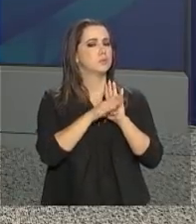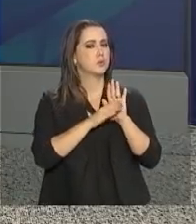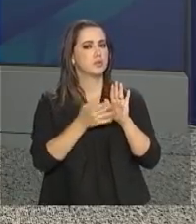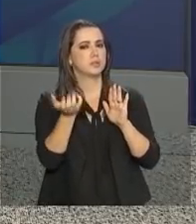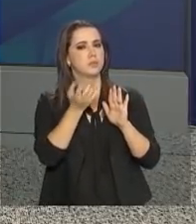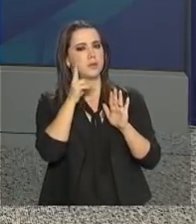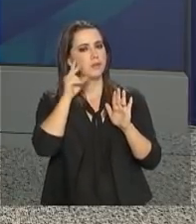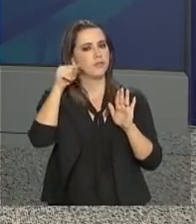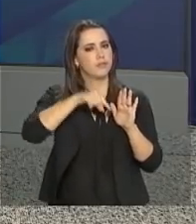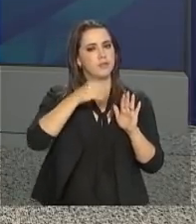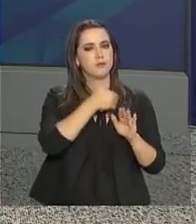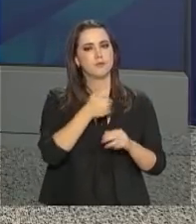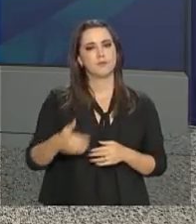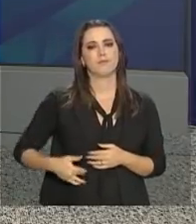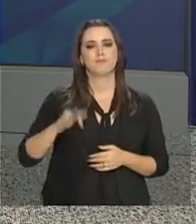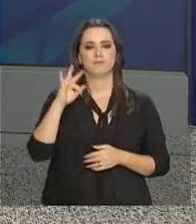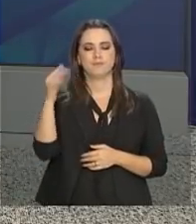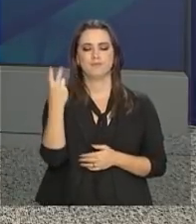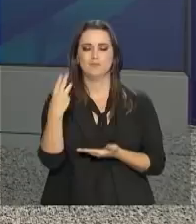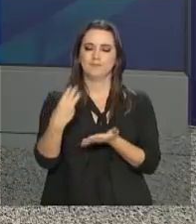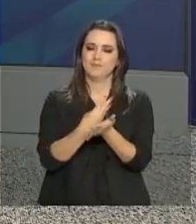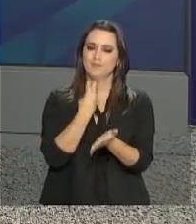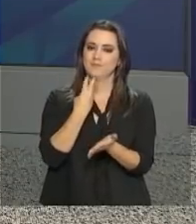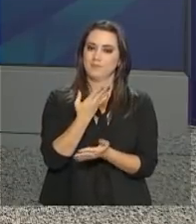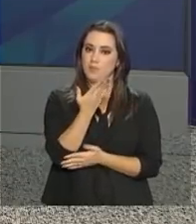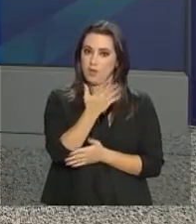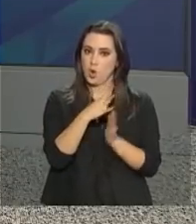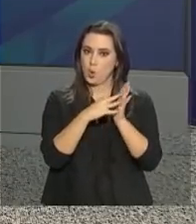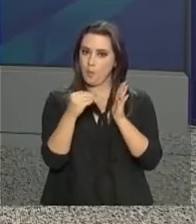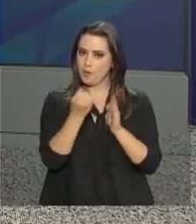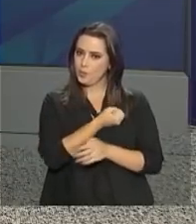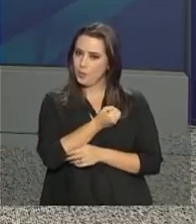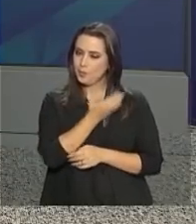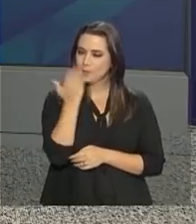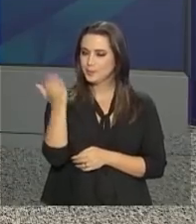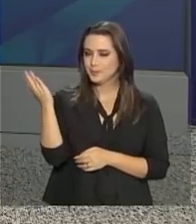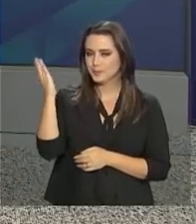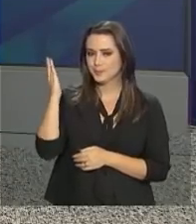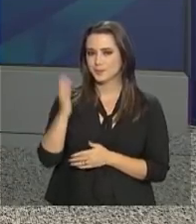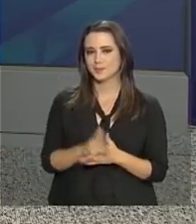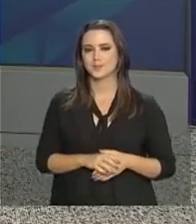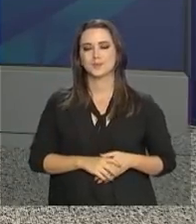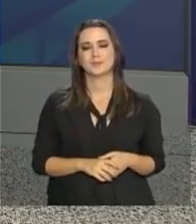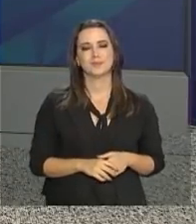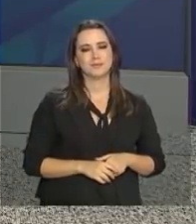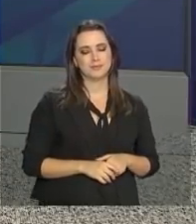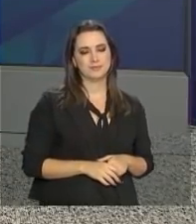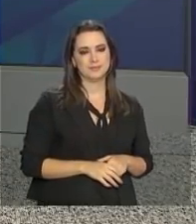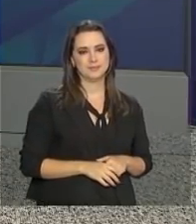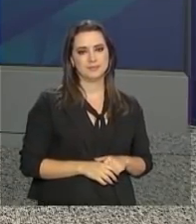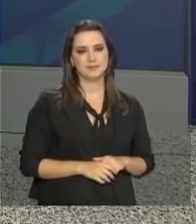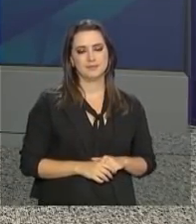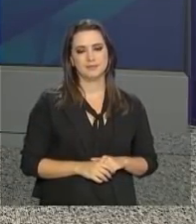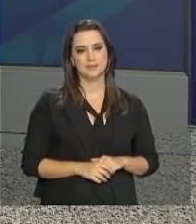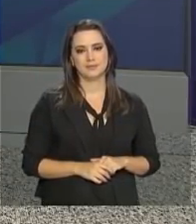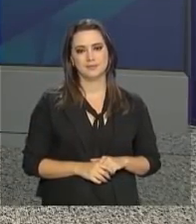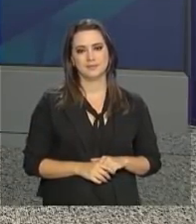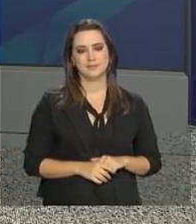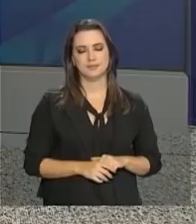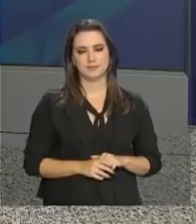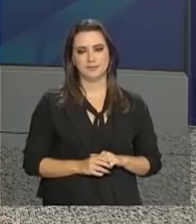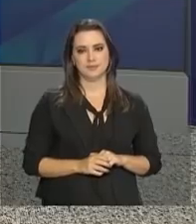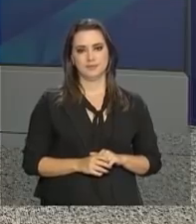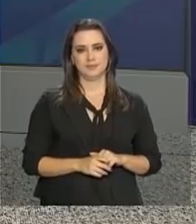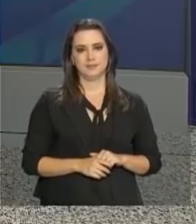federal para o nosso artesanato então anote aí é 61 9 98 67 87